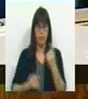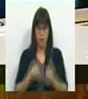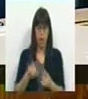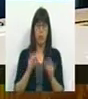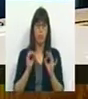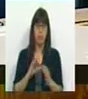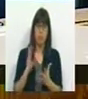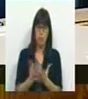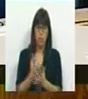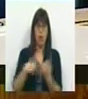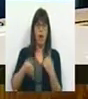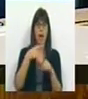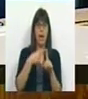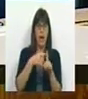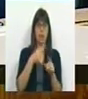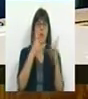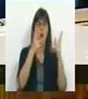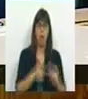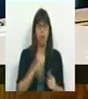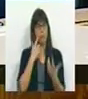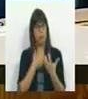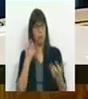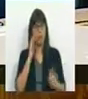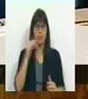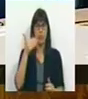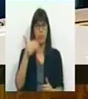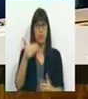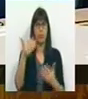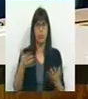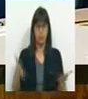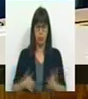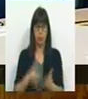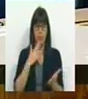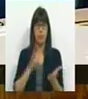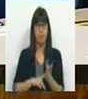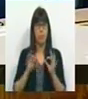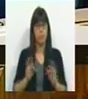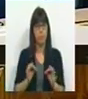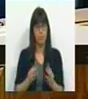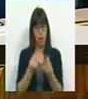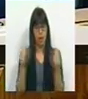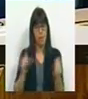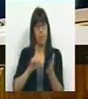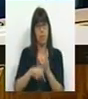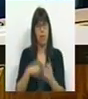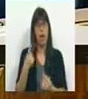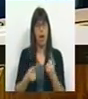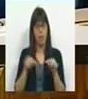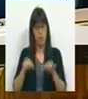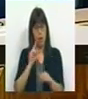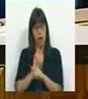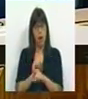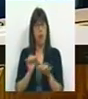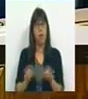casos mesmo, obter ganhos orçamentais muito significativos no futuro. A verdade é que em muitos dos projetos, e alguns dos que estão